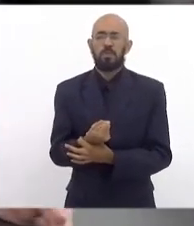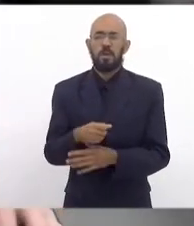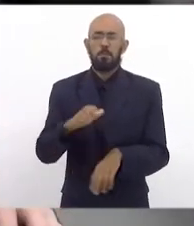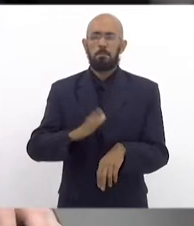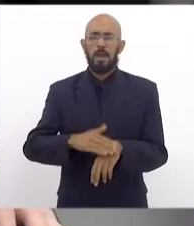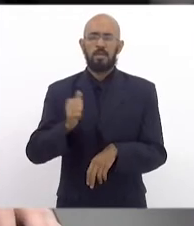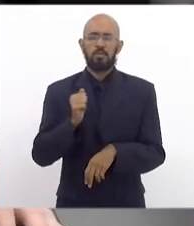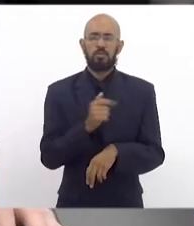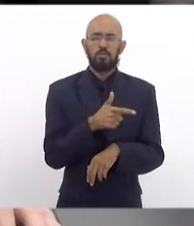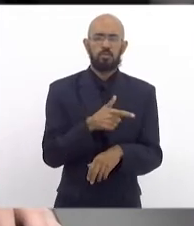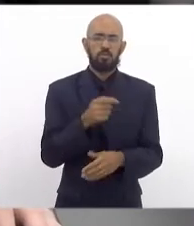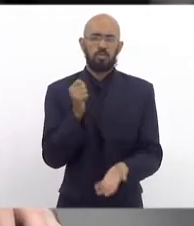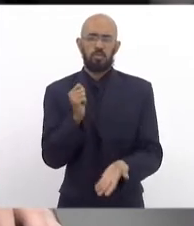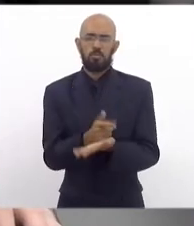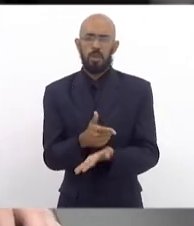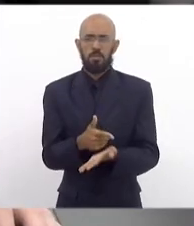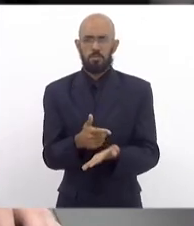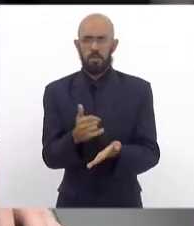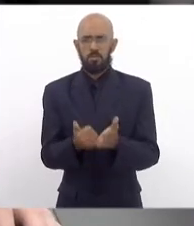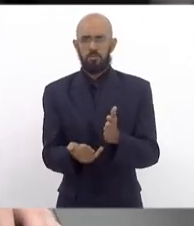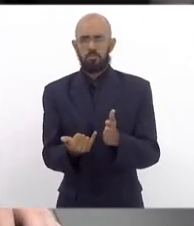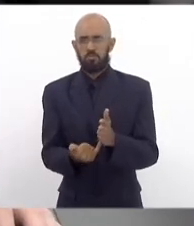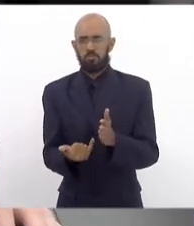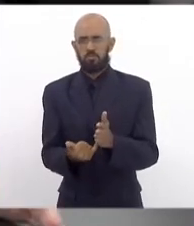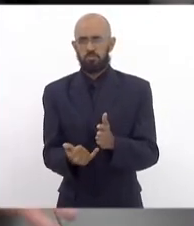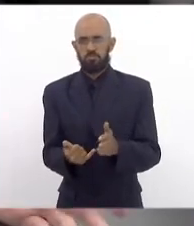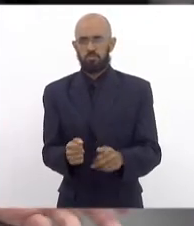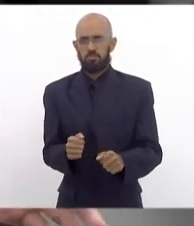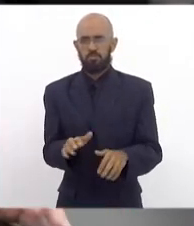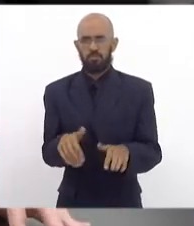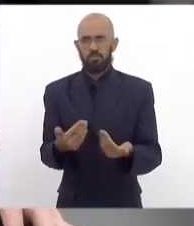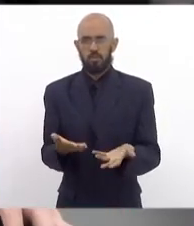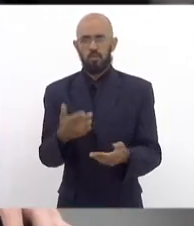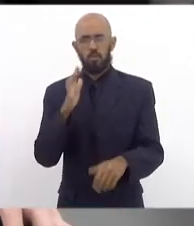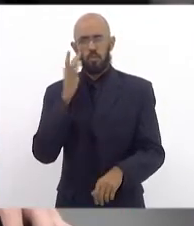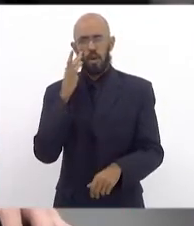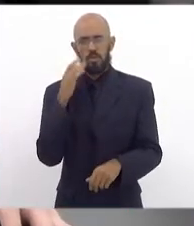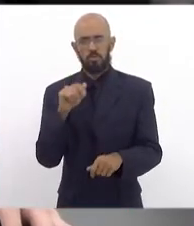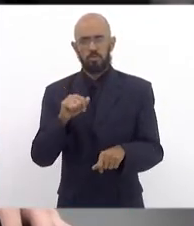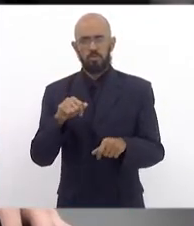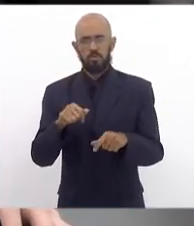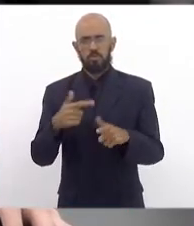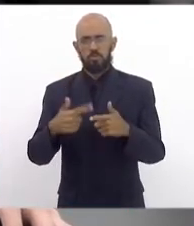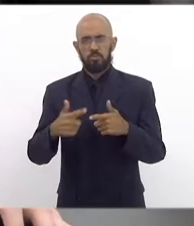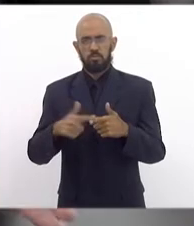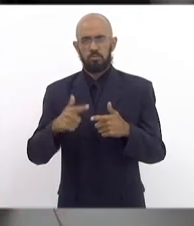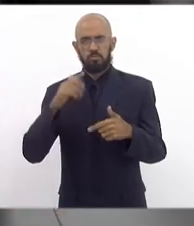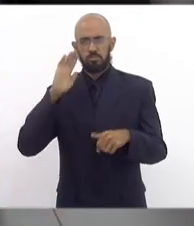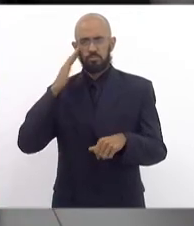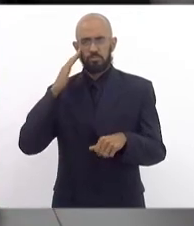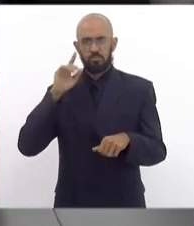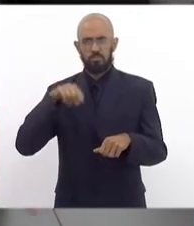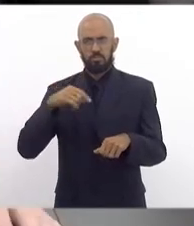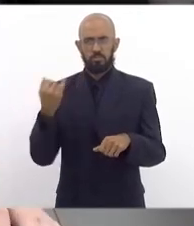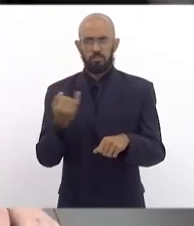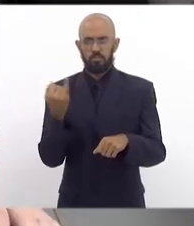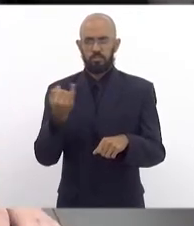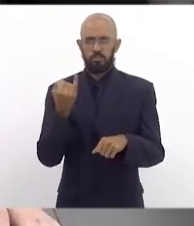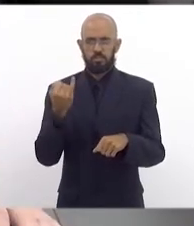carga tributária efetiva que vão enfrentar Então acho que as questões tem expectativas são essenciais